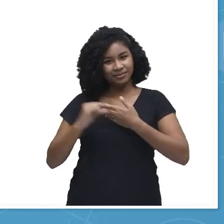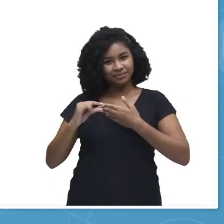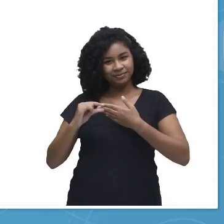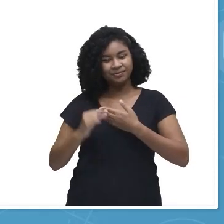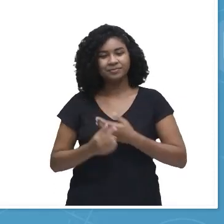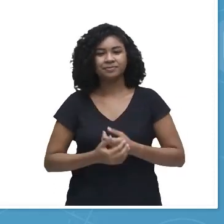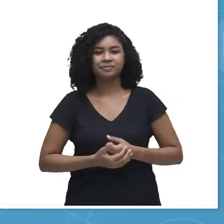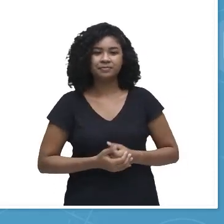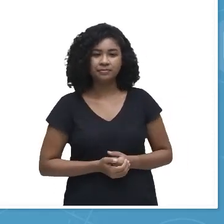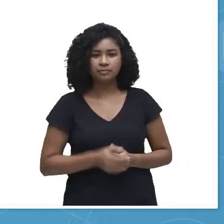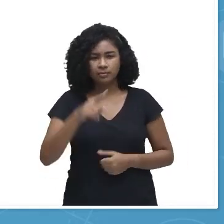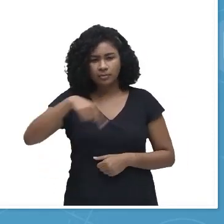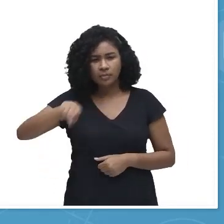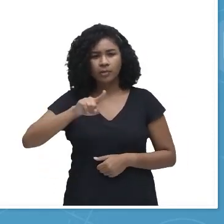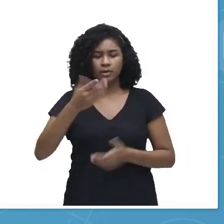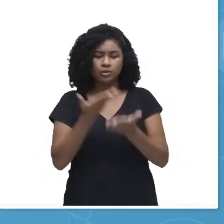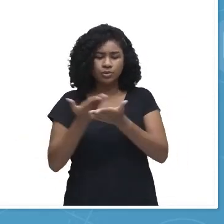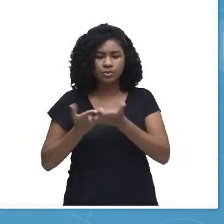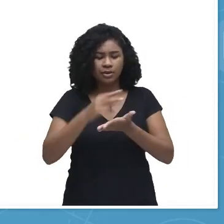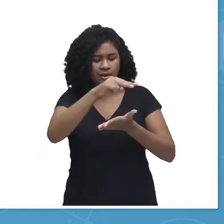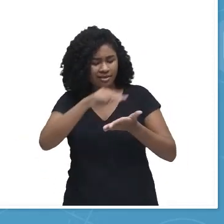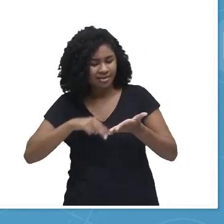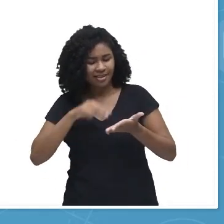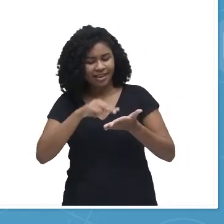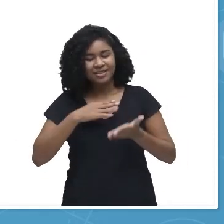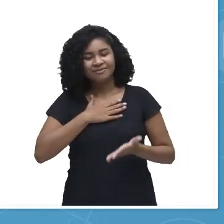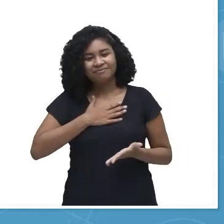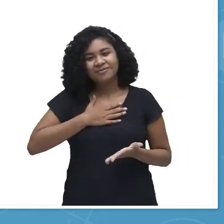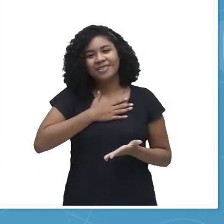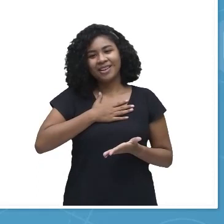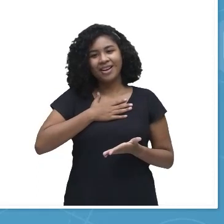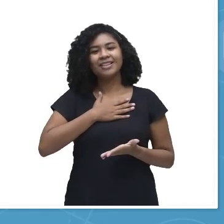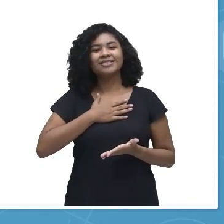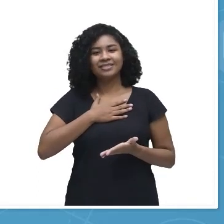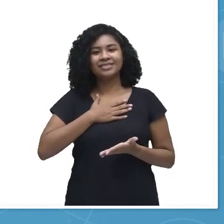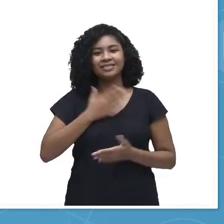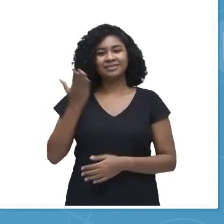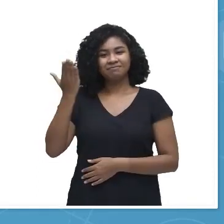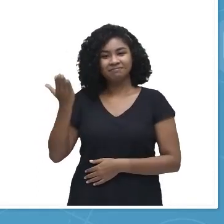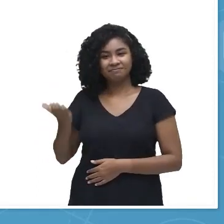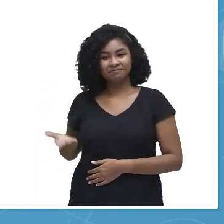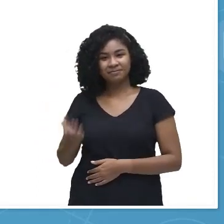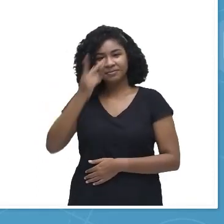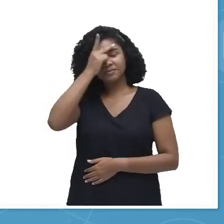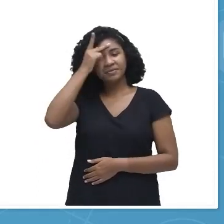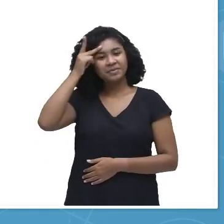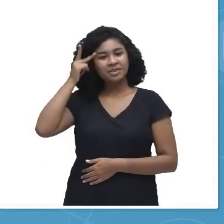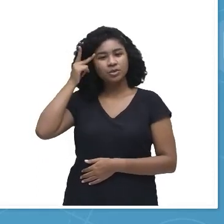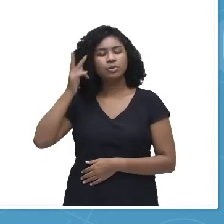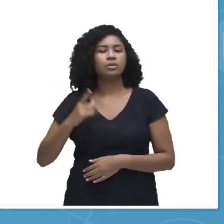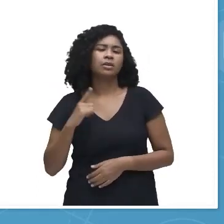que vocês vão estudar e saborear um pouco desse talento do mestre Machado de Assis. Entre eles, a gente pode citar o